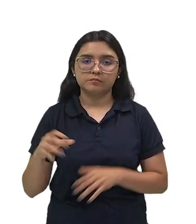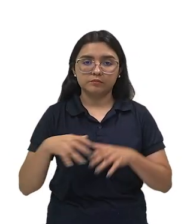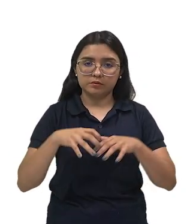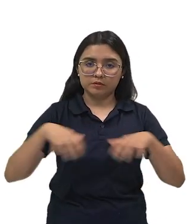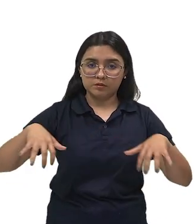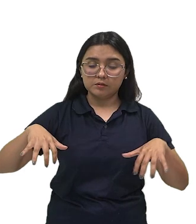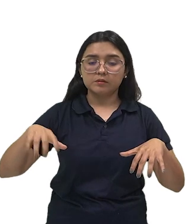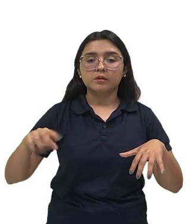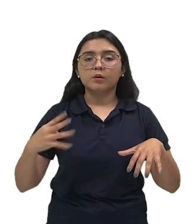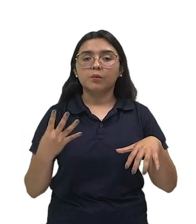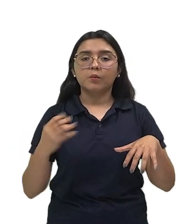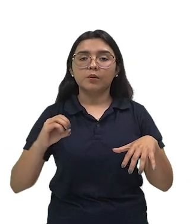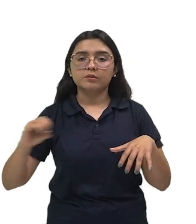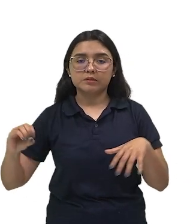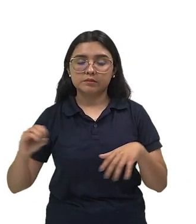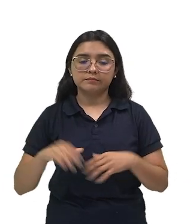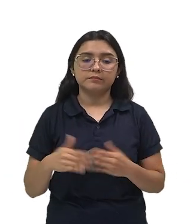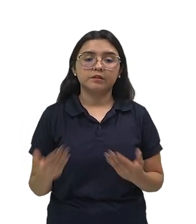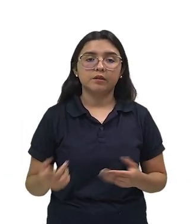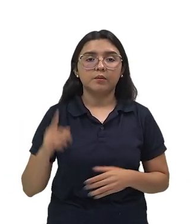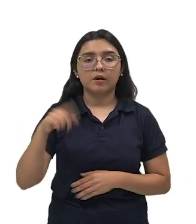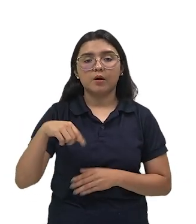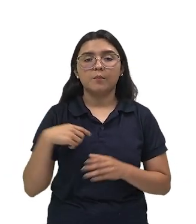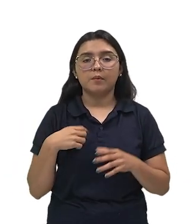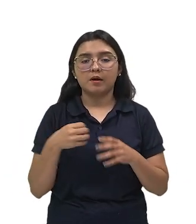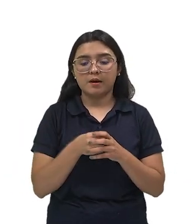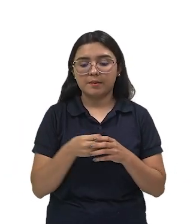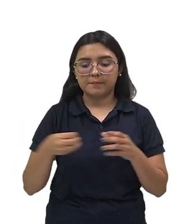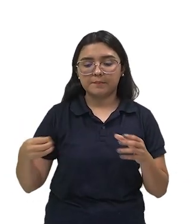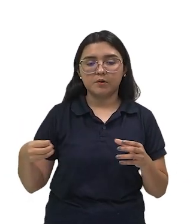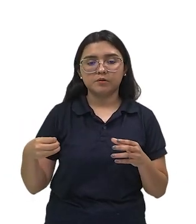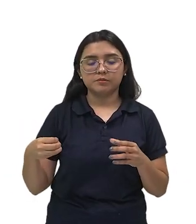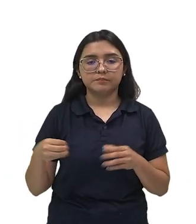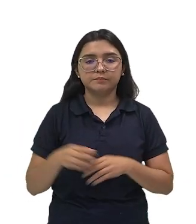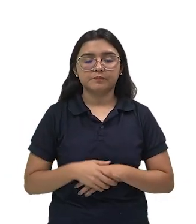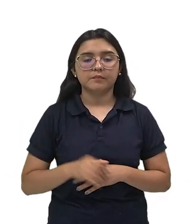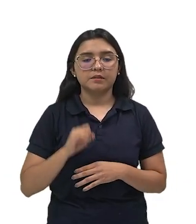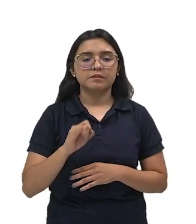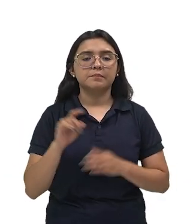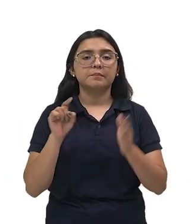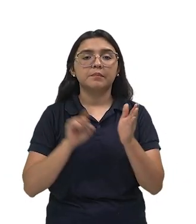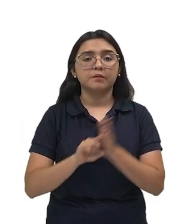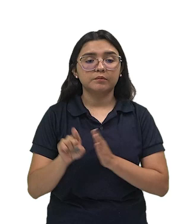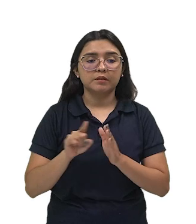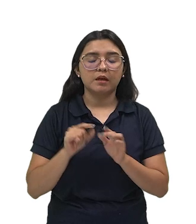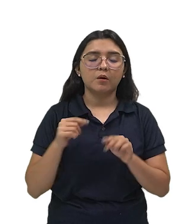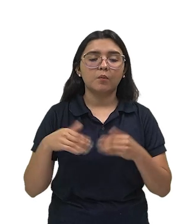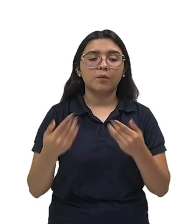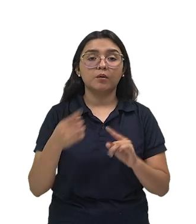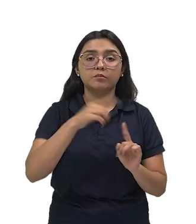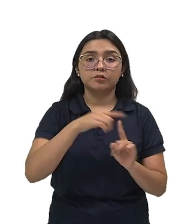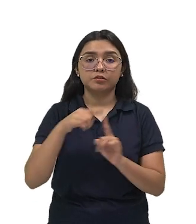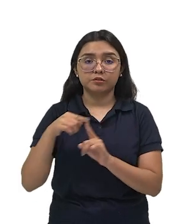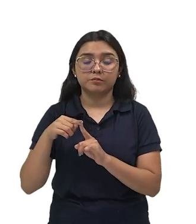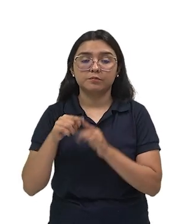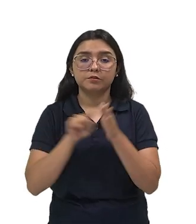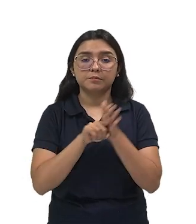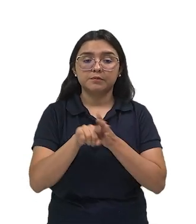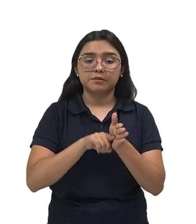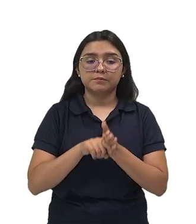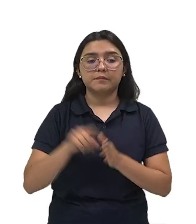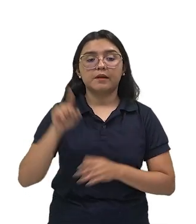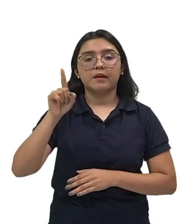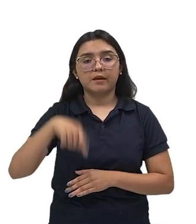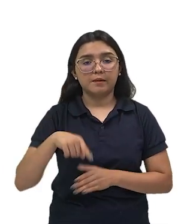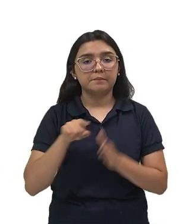eu estou diante de uma amostra. Ou seja, e se fosse perguntado qual tipo de pesquisa?